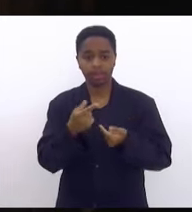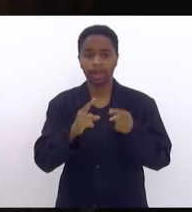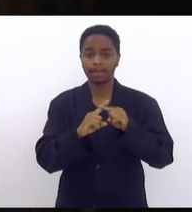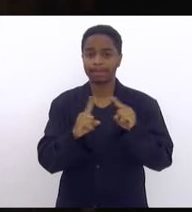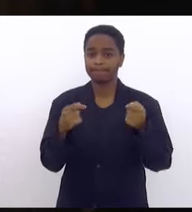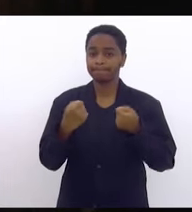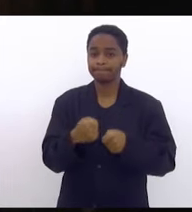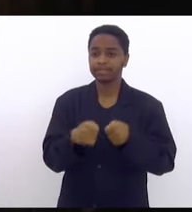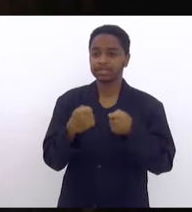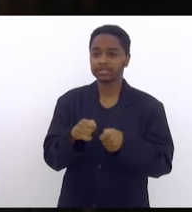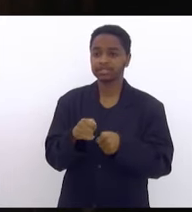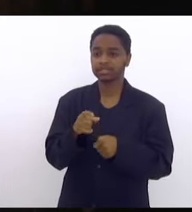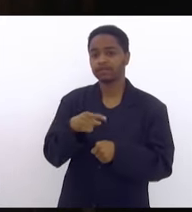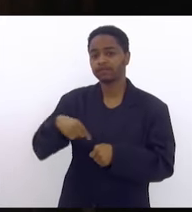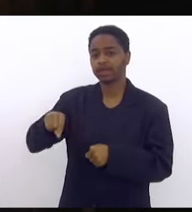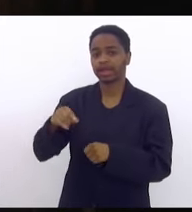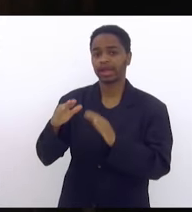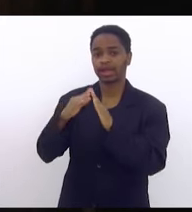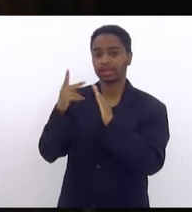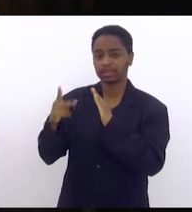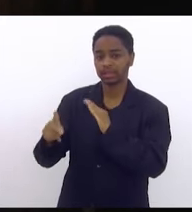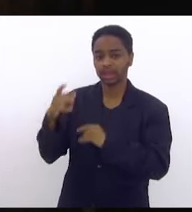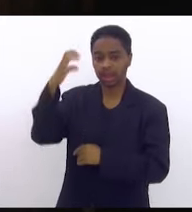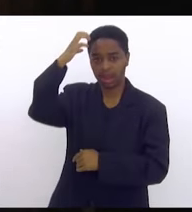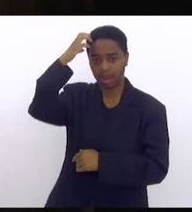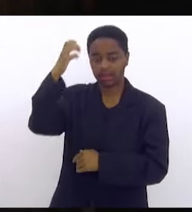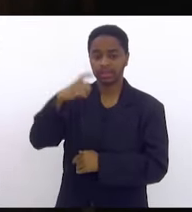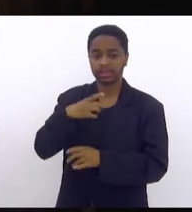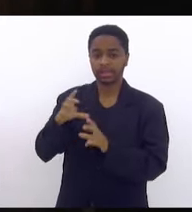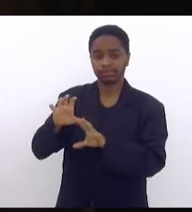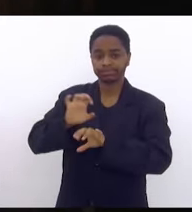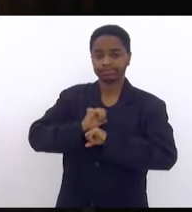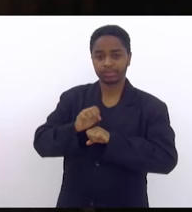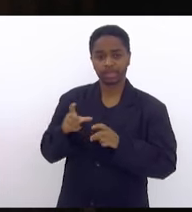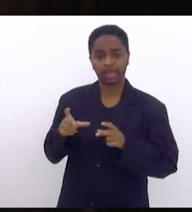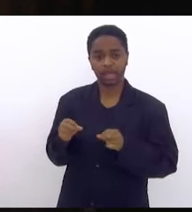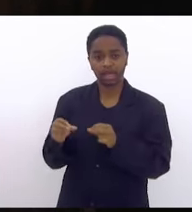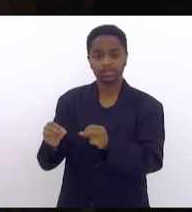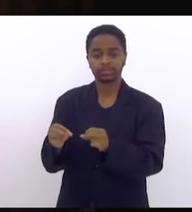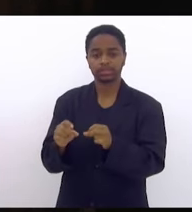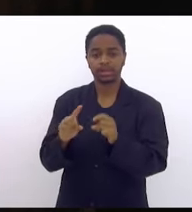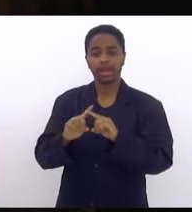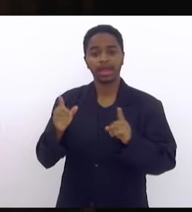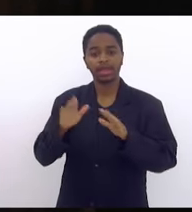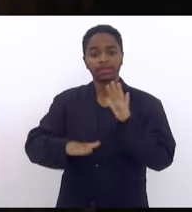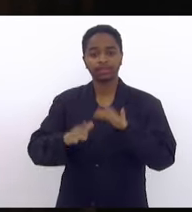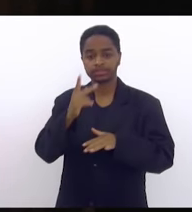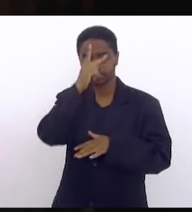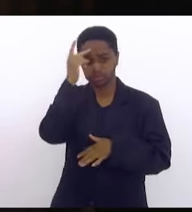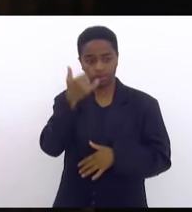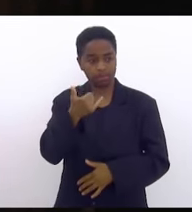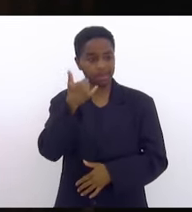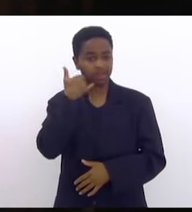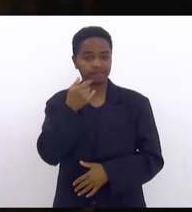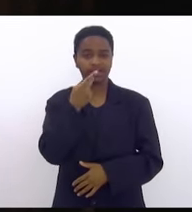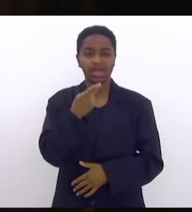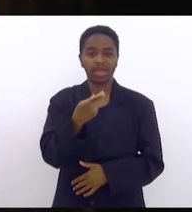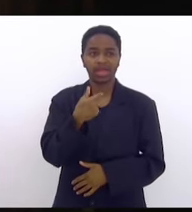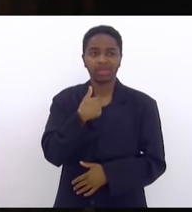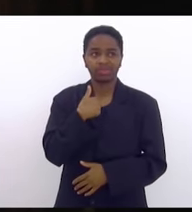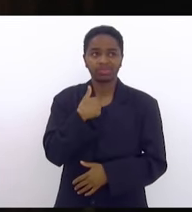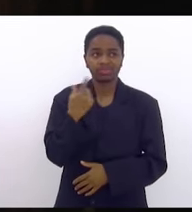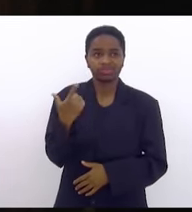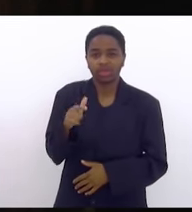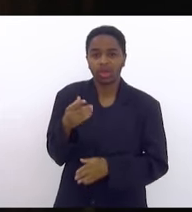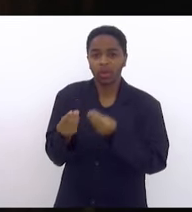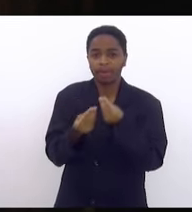levar uma palavra lá em Angra, na casa dele, num câncer terminal. E, muitas vezes, as pessoas me ligavam, Edu, não dá para perguntar como está, mas